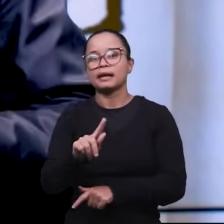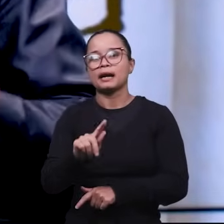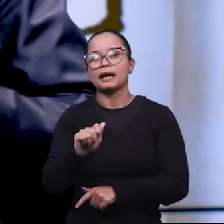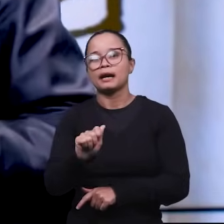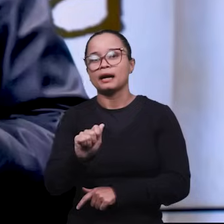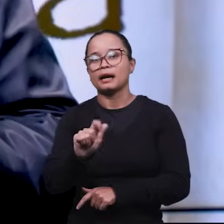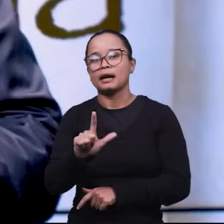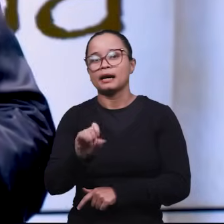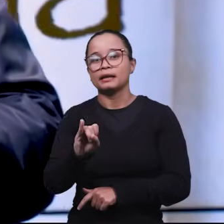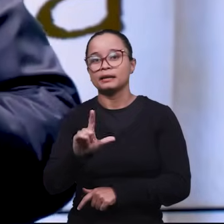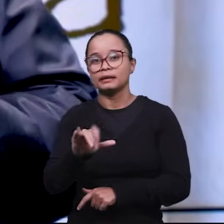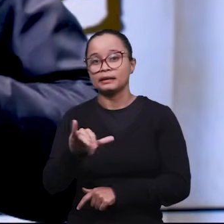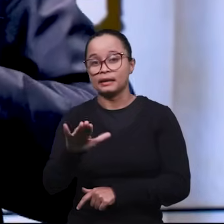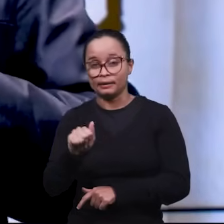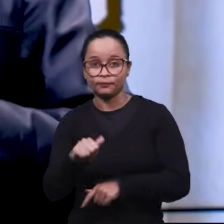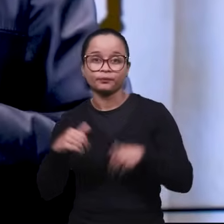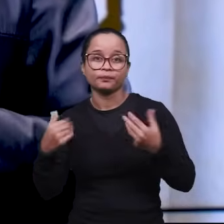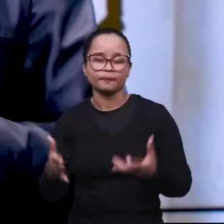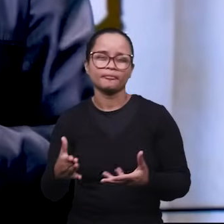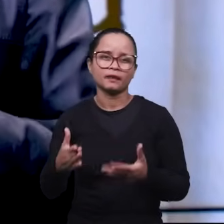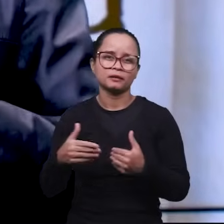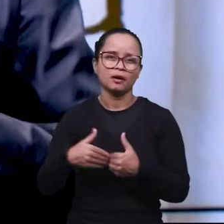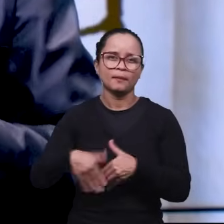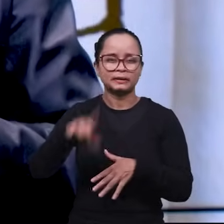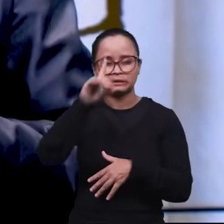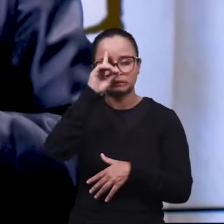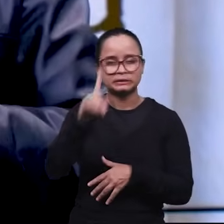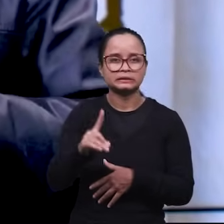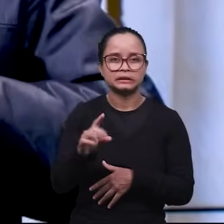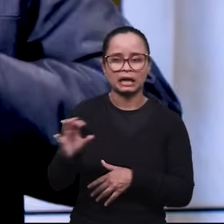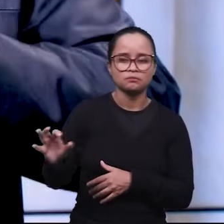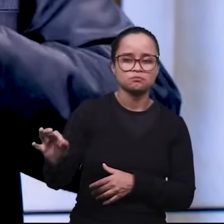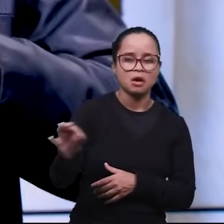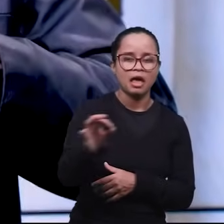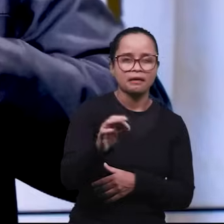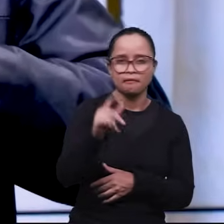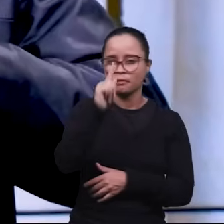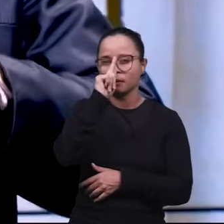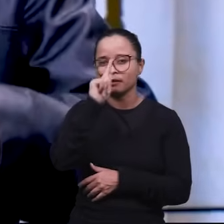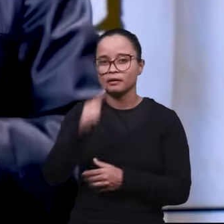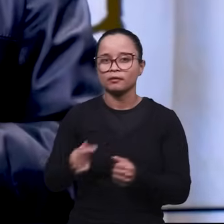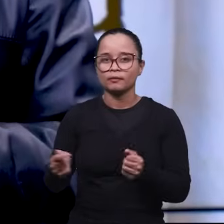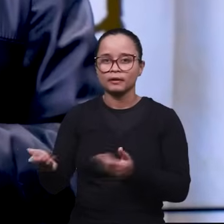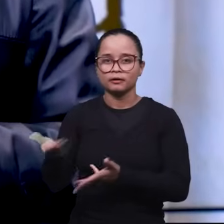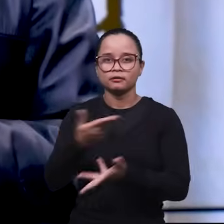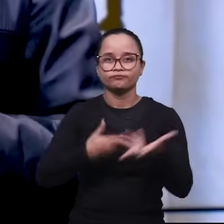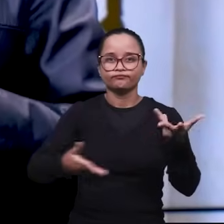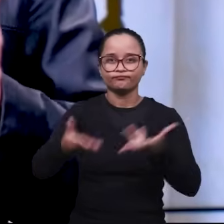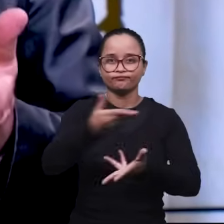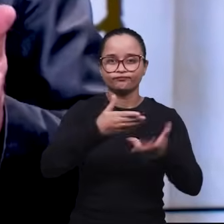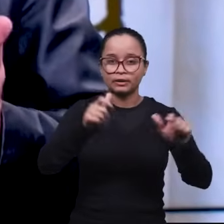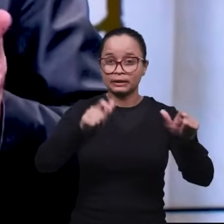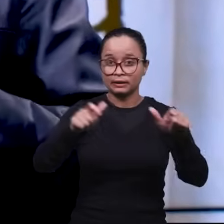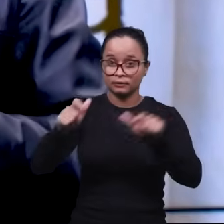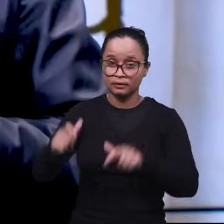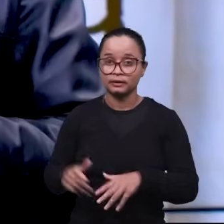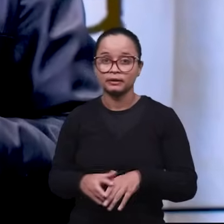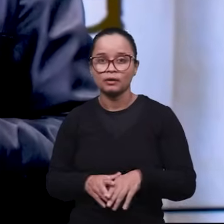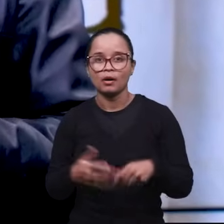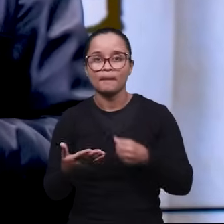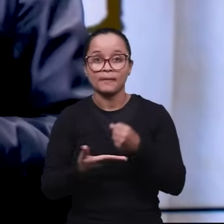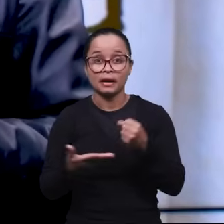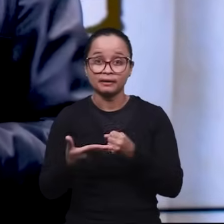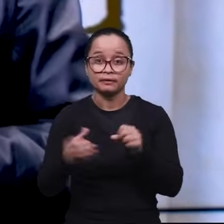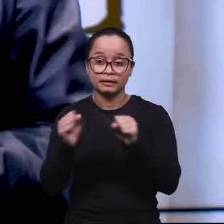partir dessa data, as moedas gregas começaram a circular na região. A base desse